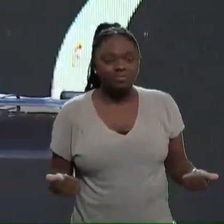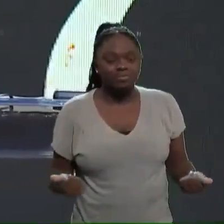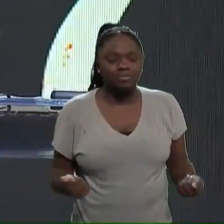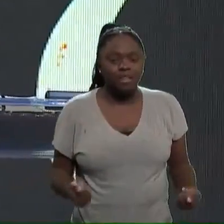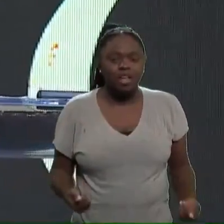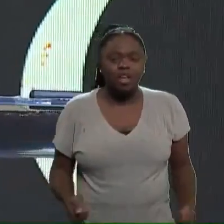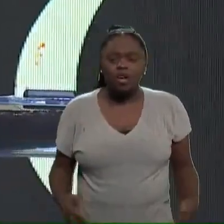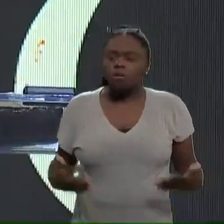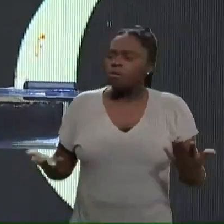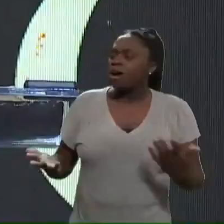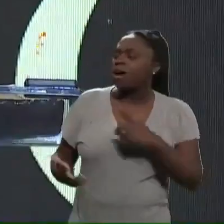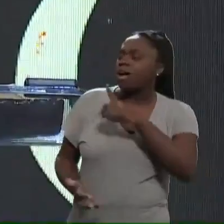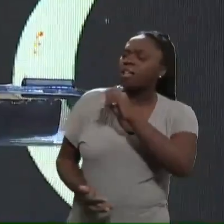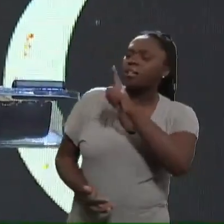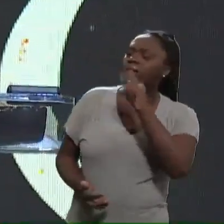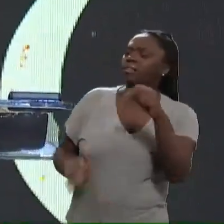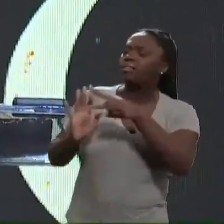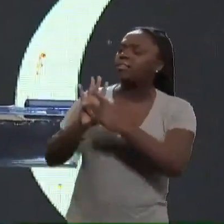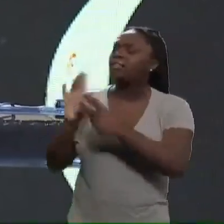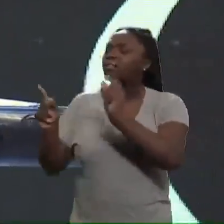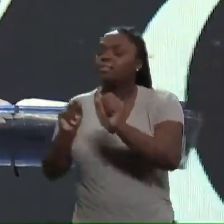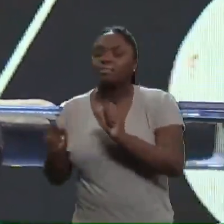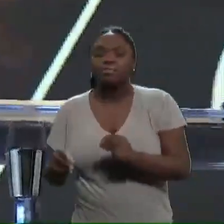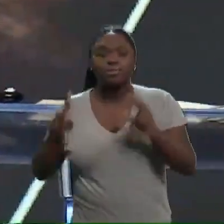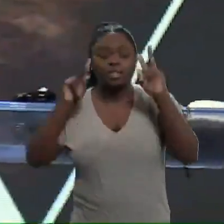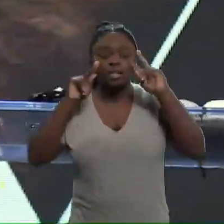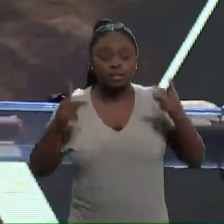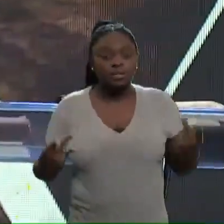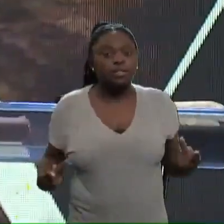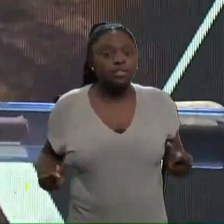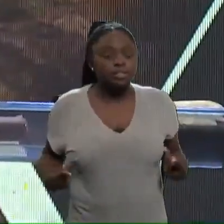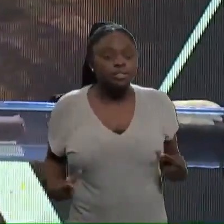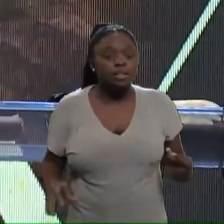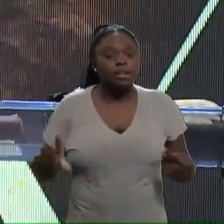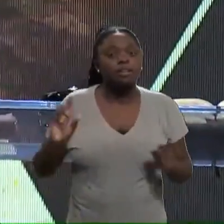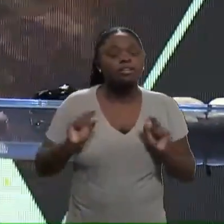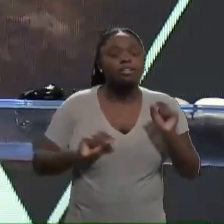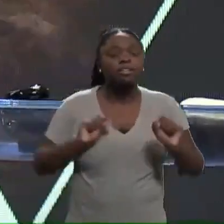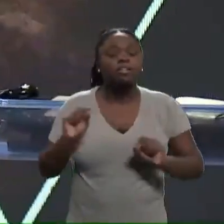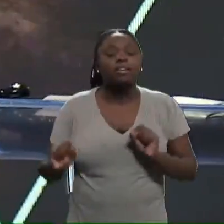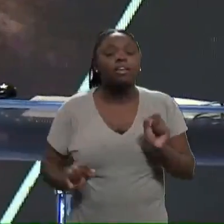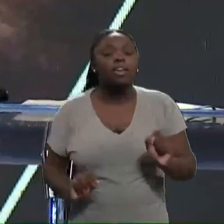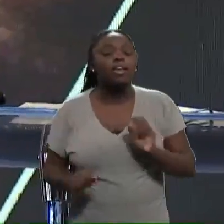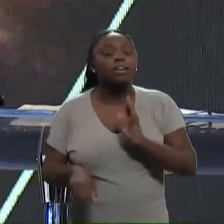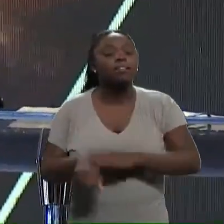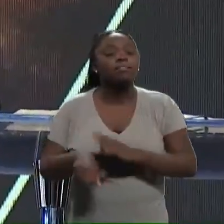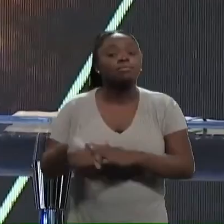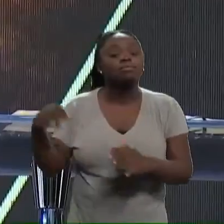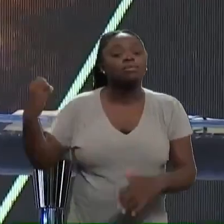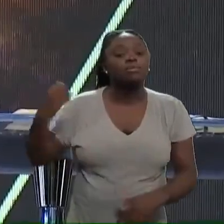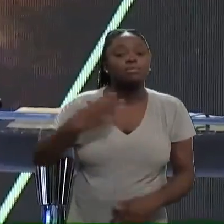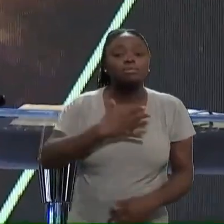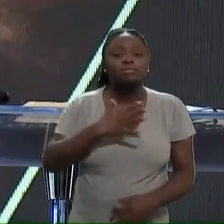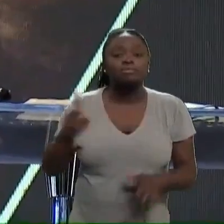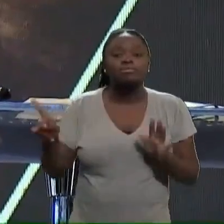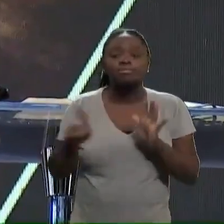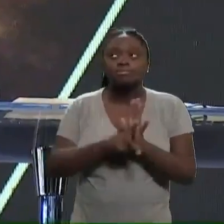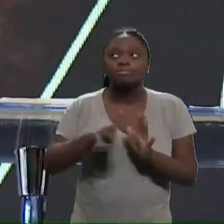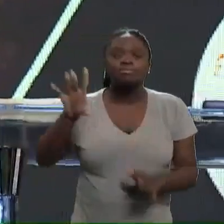Lolo, o que você está querendo dizer? Reconheça que quem vai fazer o novo é Deus.